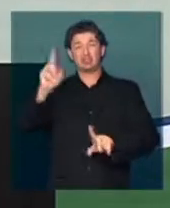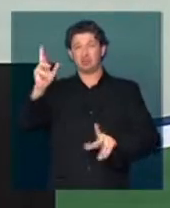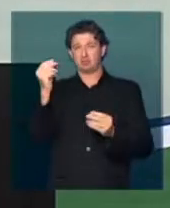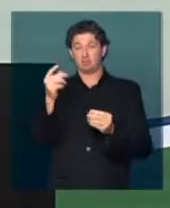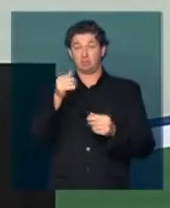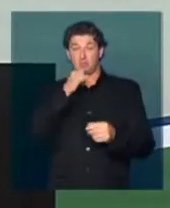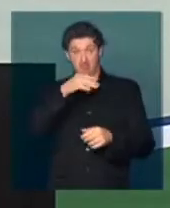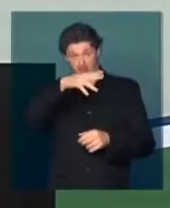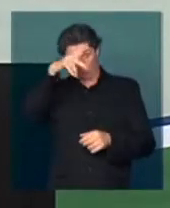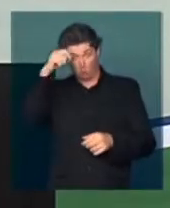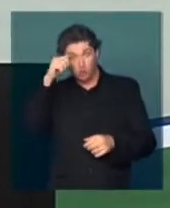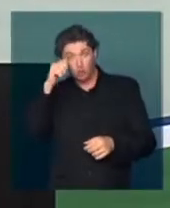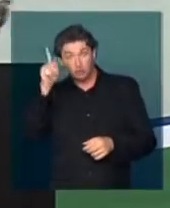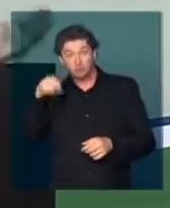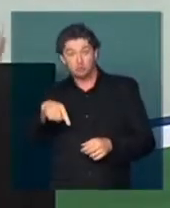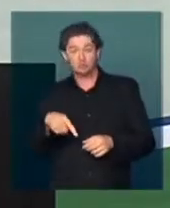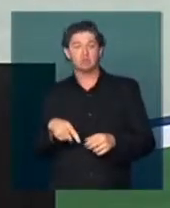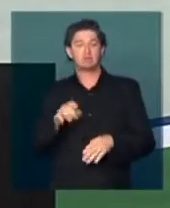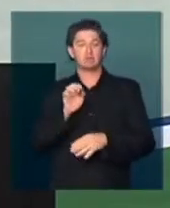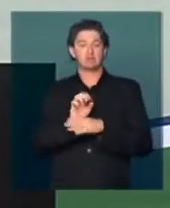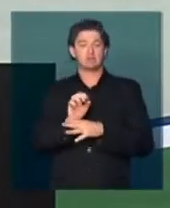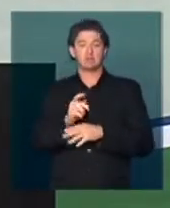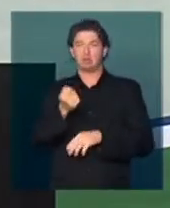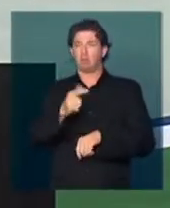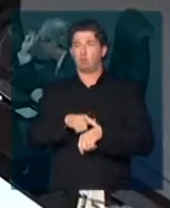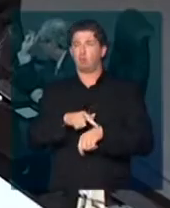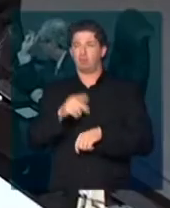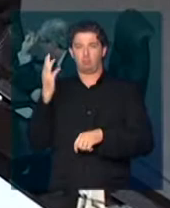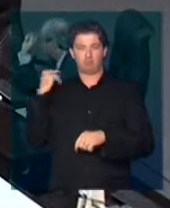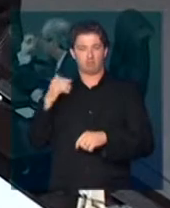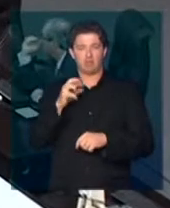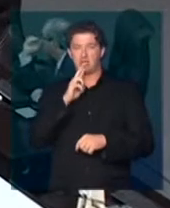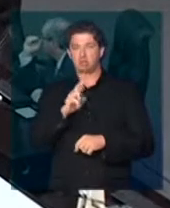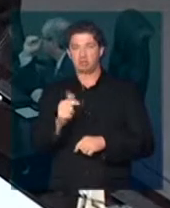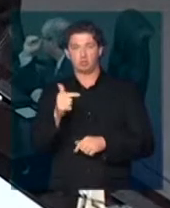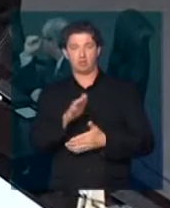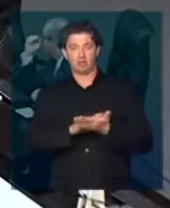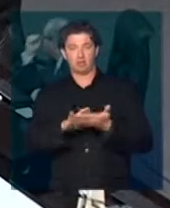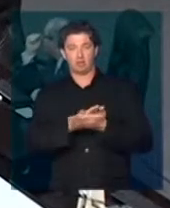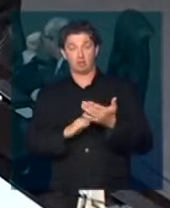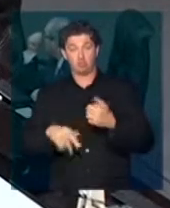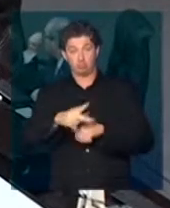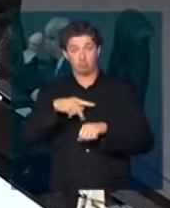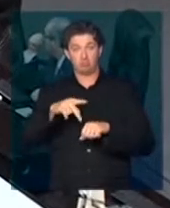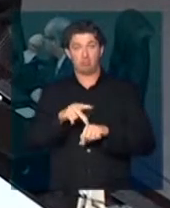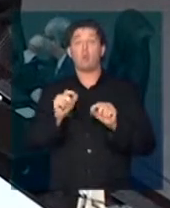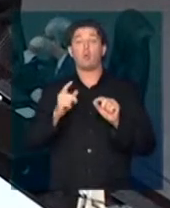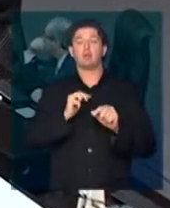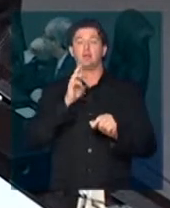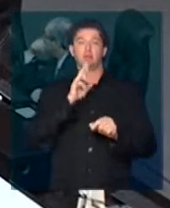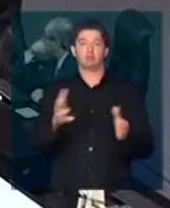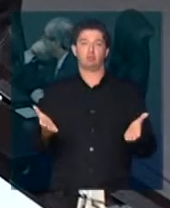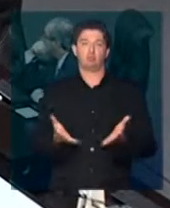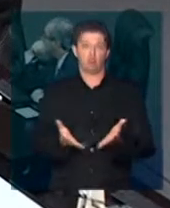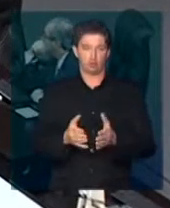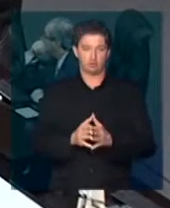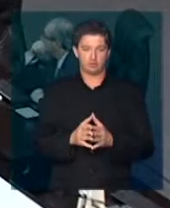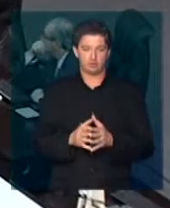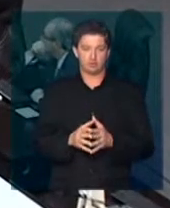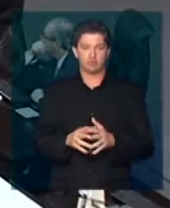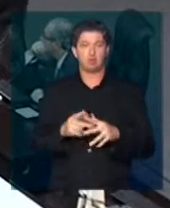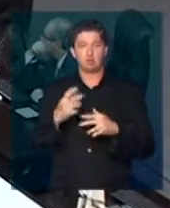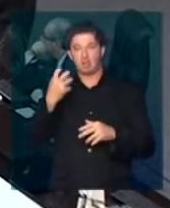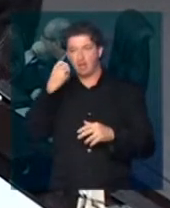Grosso mesmo, é um estado que há poucos anos atrás não respondia para o país o que responde hoje, em termos de produção,